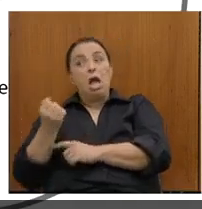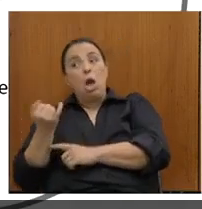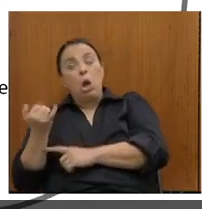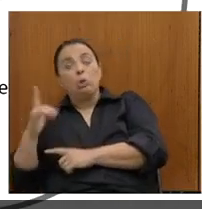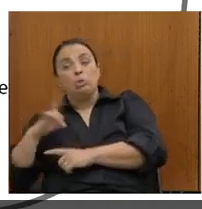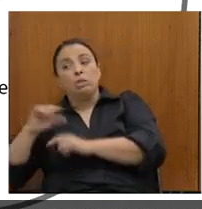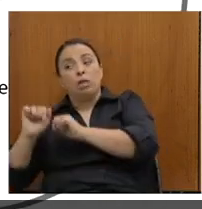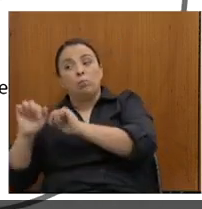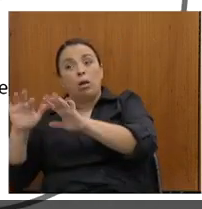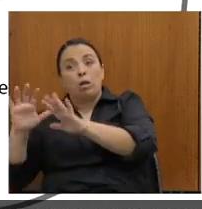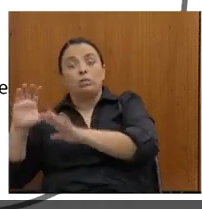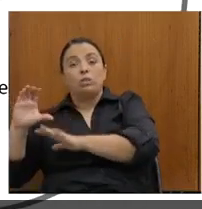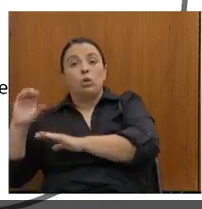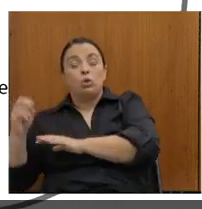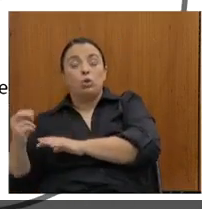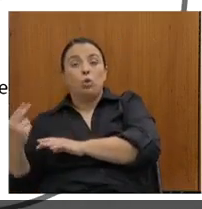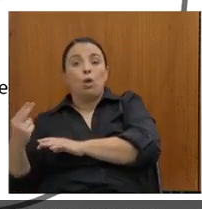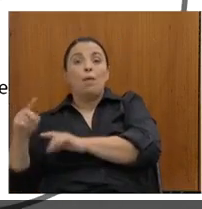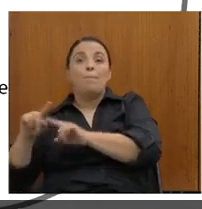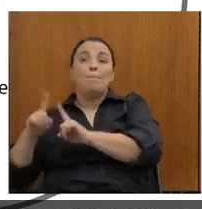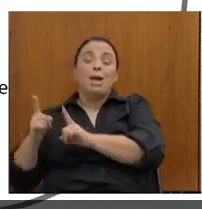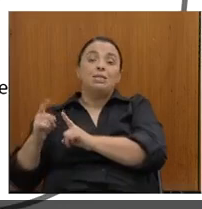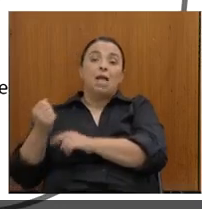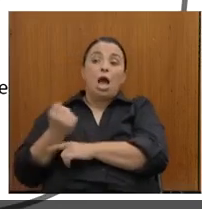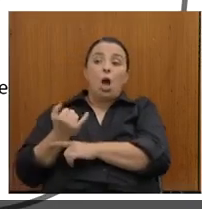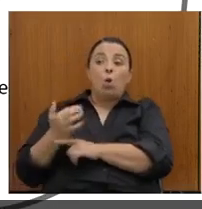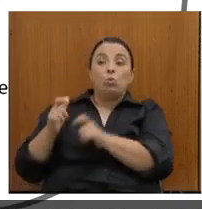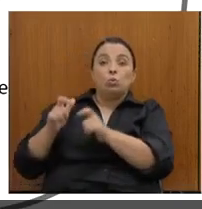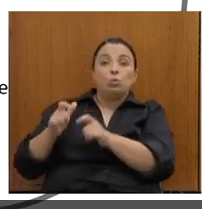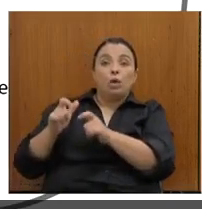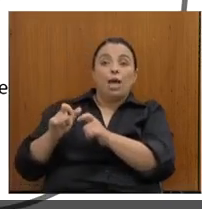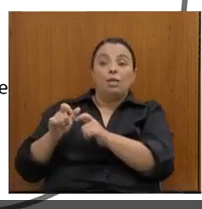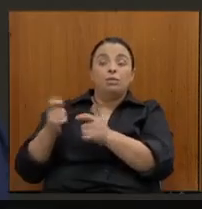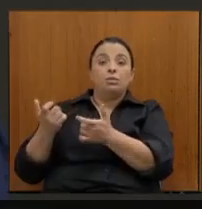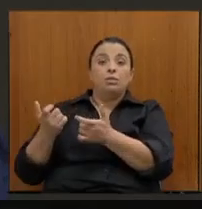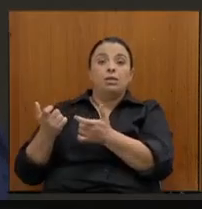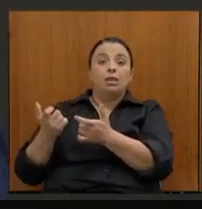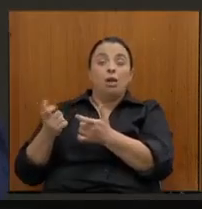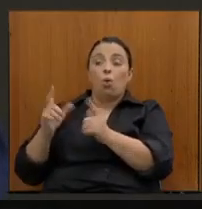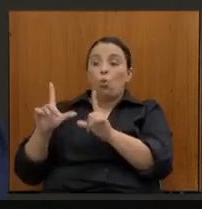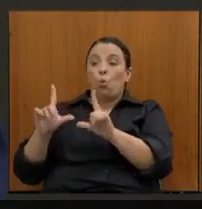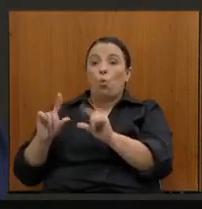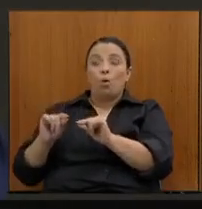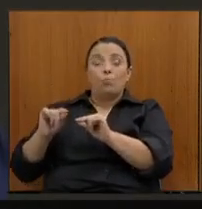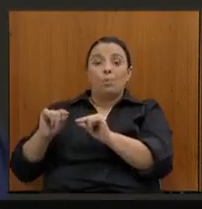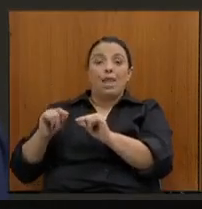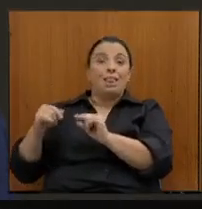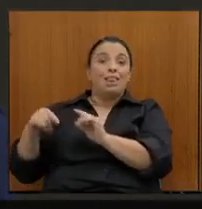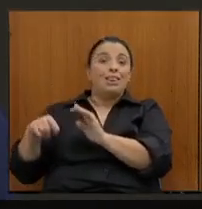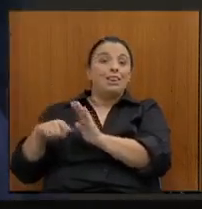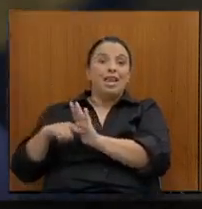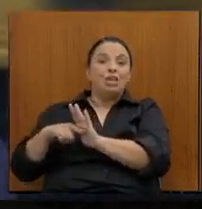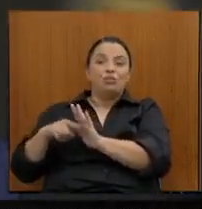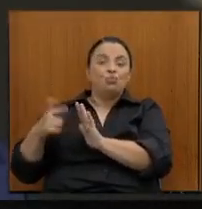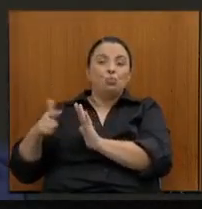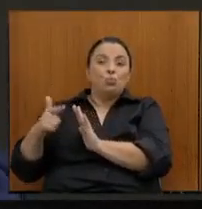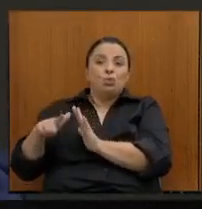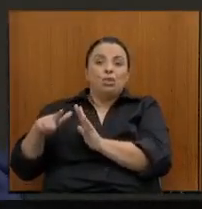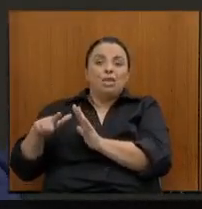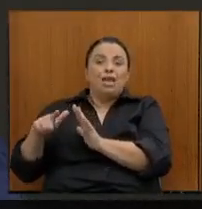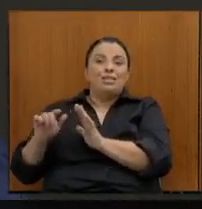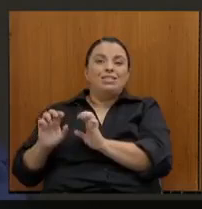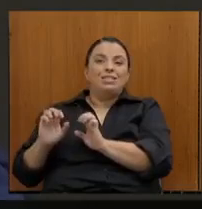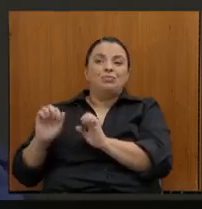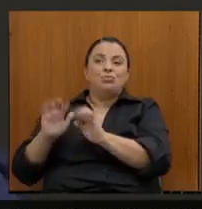Mas você vai ter algumas com emissão negativo e isso é possível ou e é emitir é